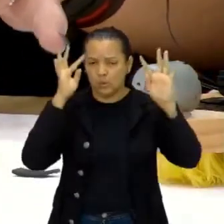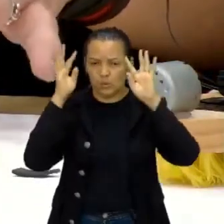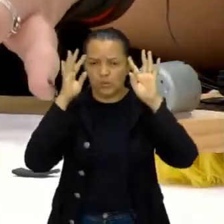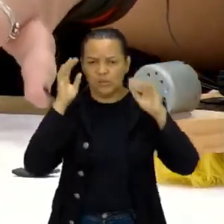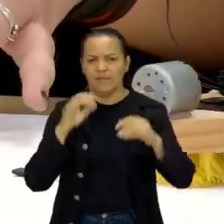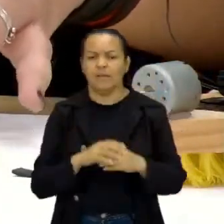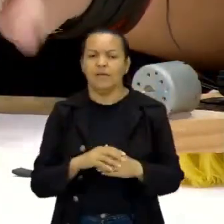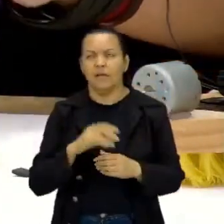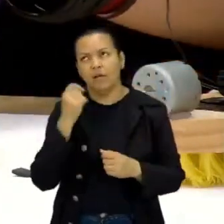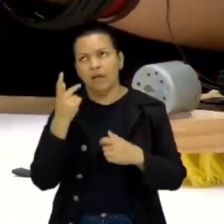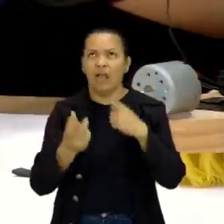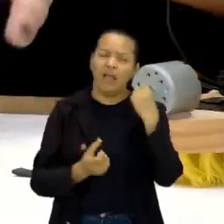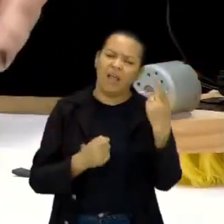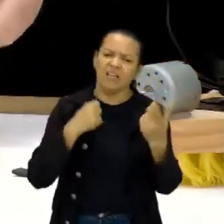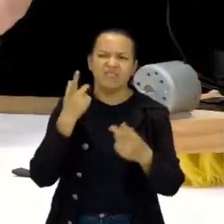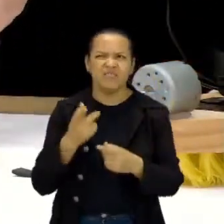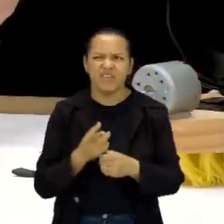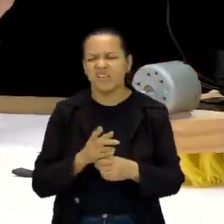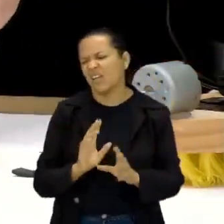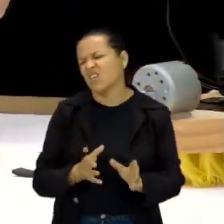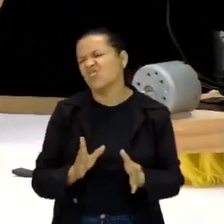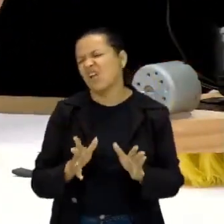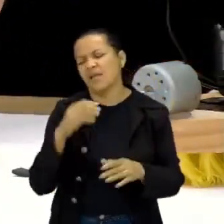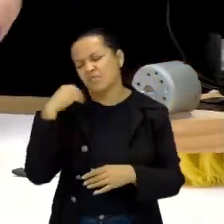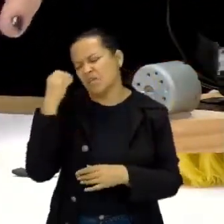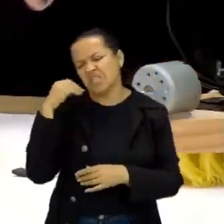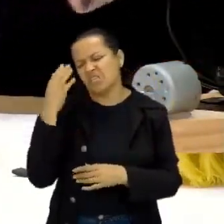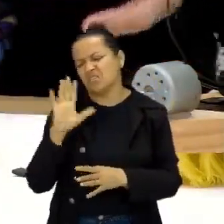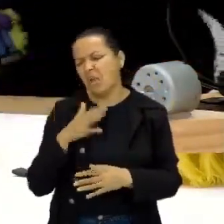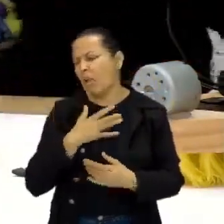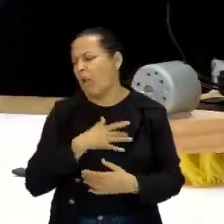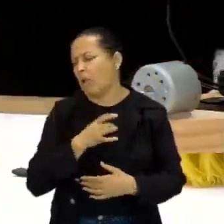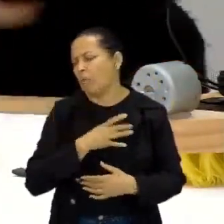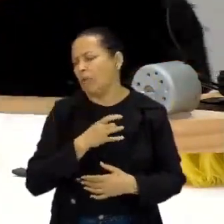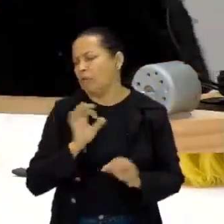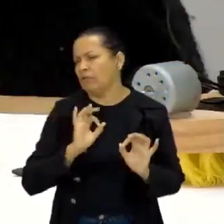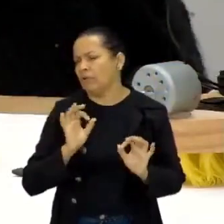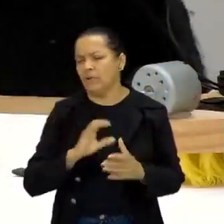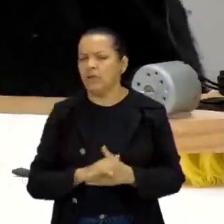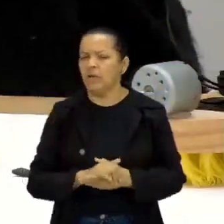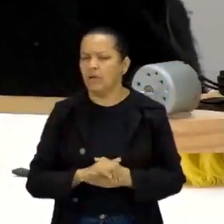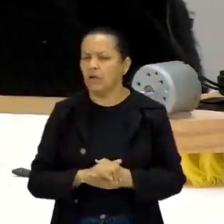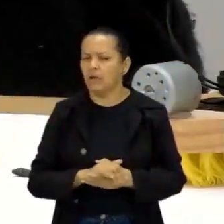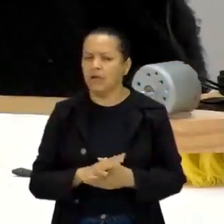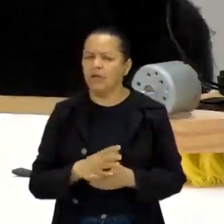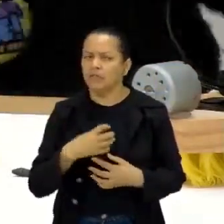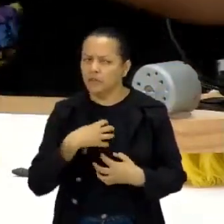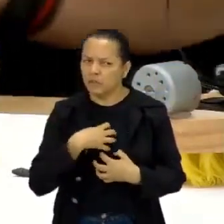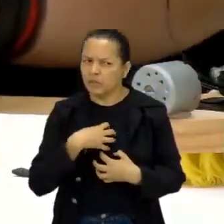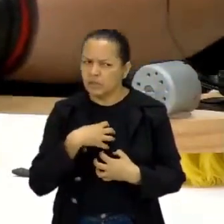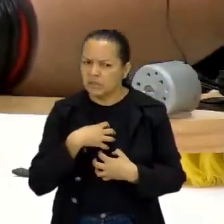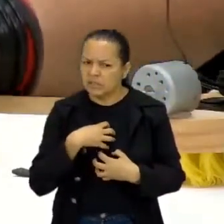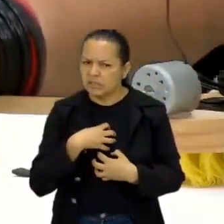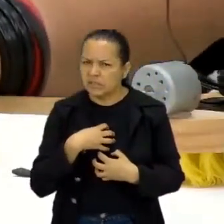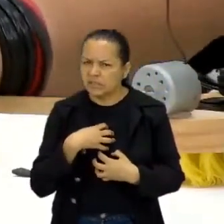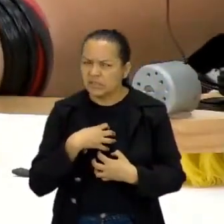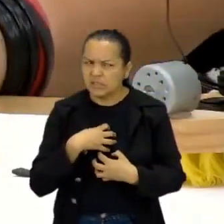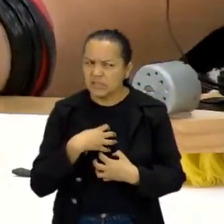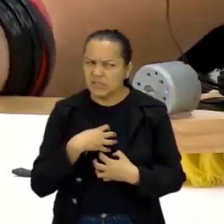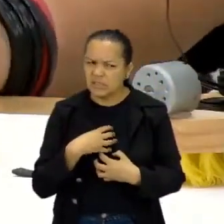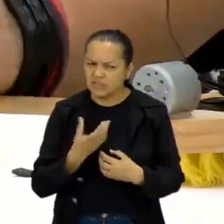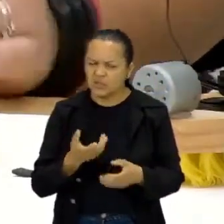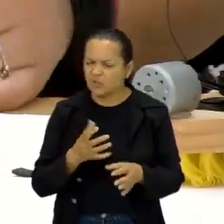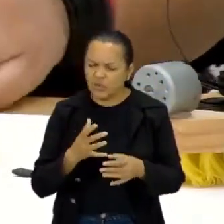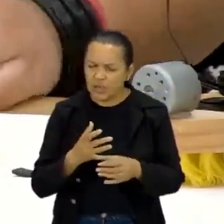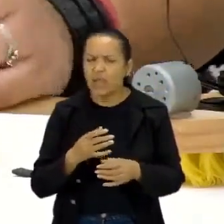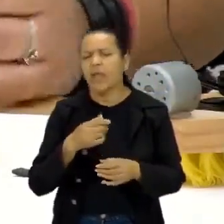vezes a gente acaba falando assim: ah, não, eu já fiz tantas vezes, né? Vou fazer assim. Se você não se sente confiante, não tem vergonha nenhuma de